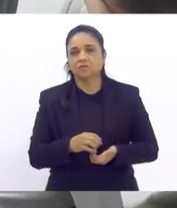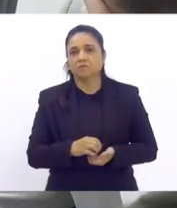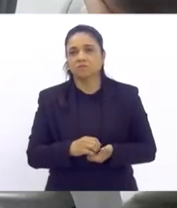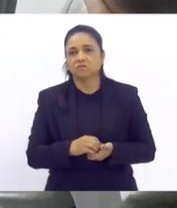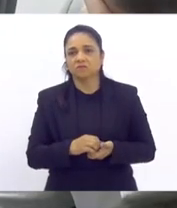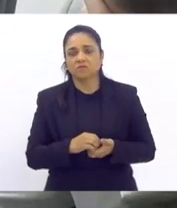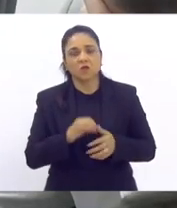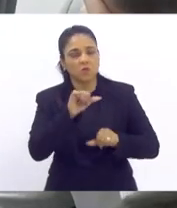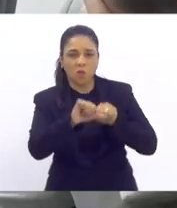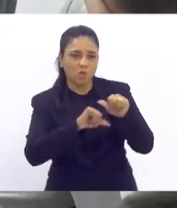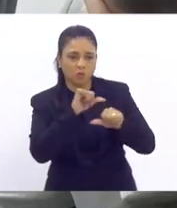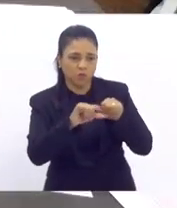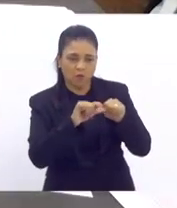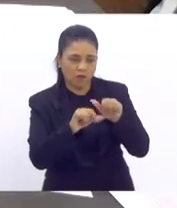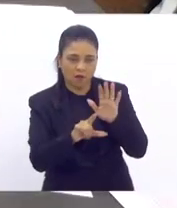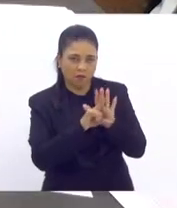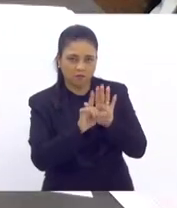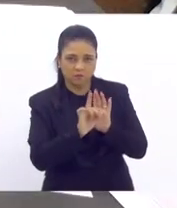alteração